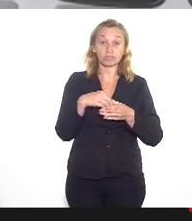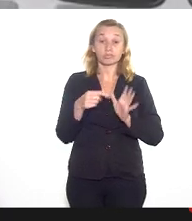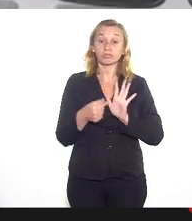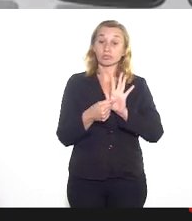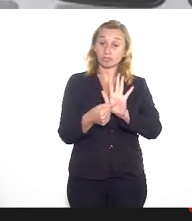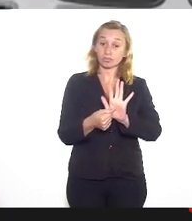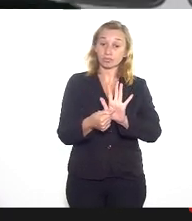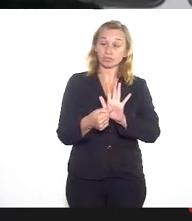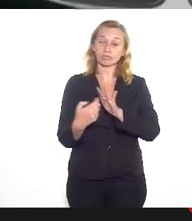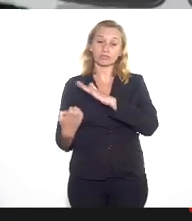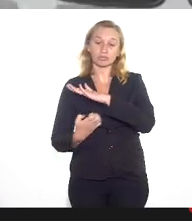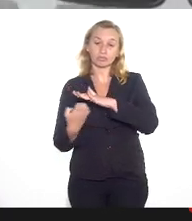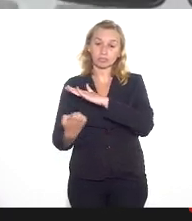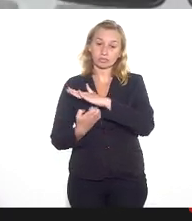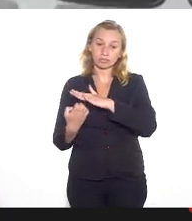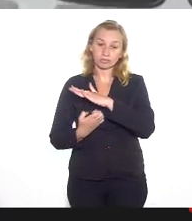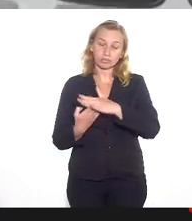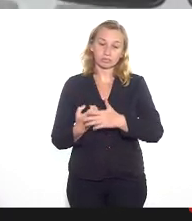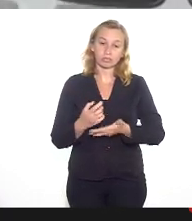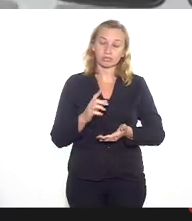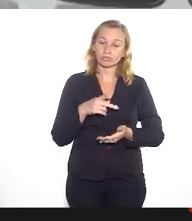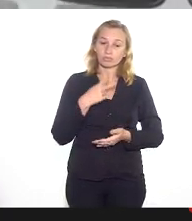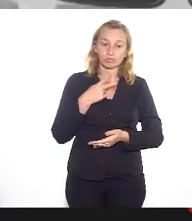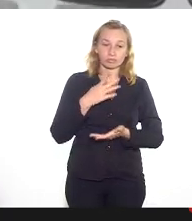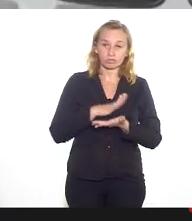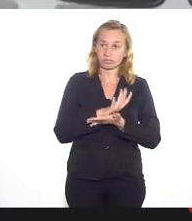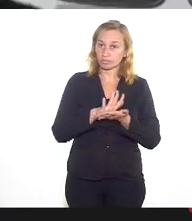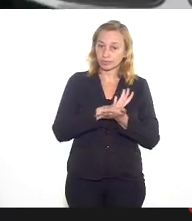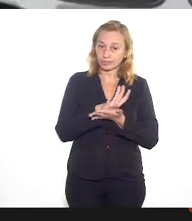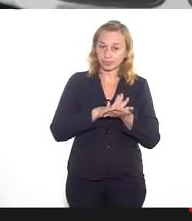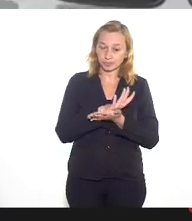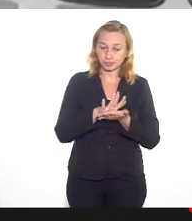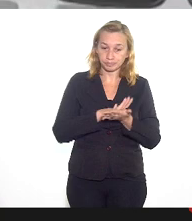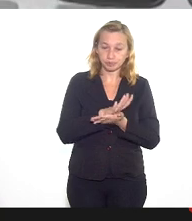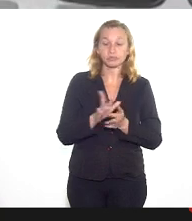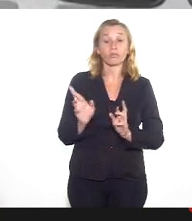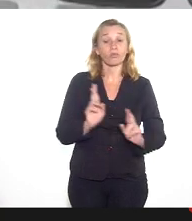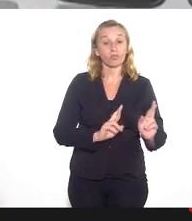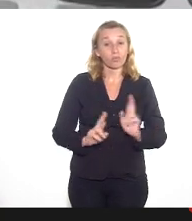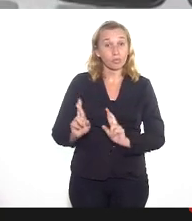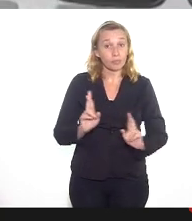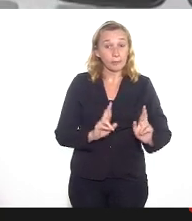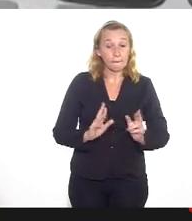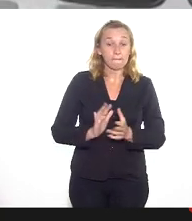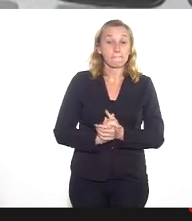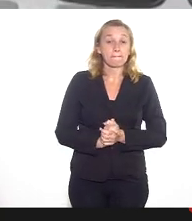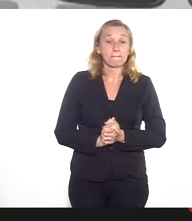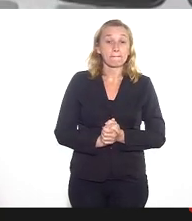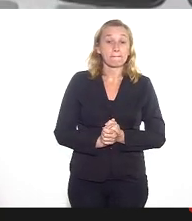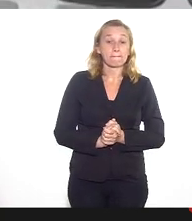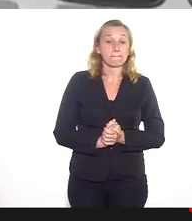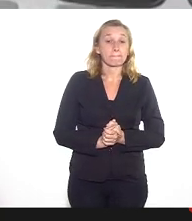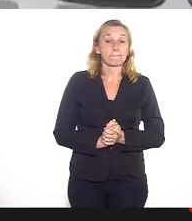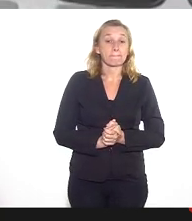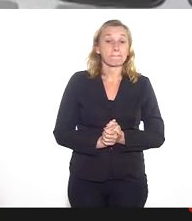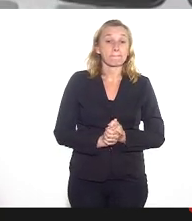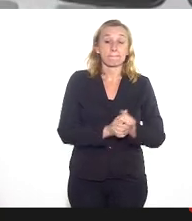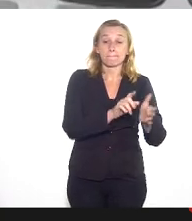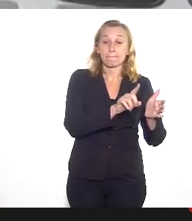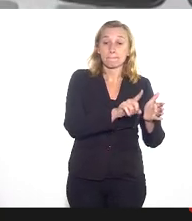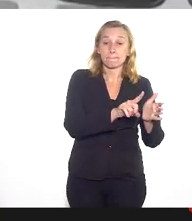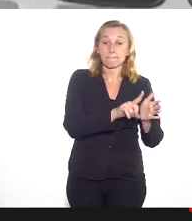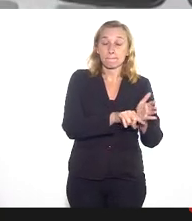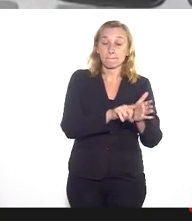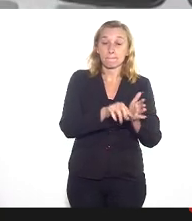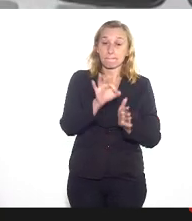demonstrações das empresas, não tem nada a acrescentar. Com relação às deduções específicas,